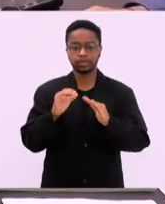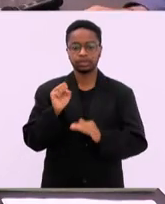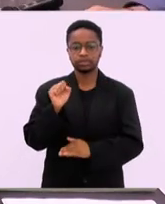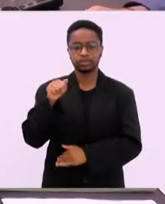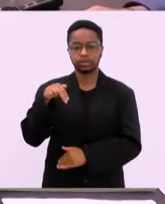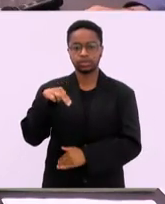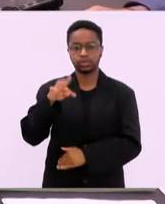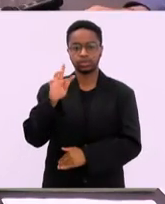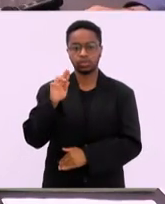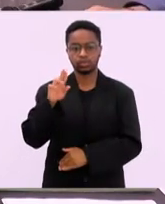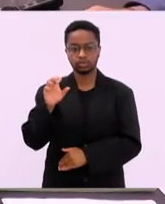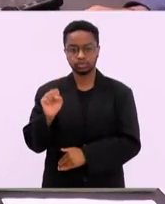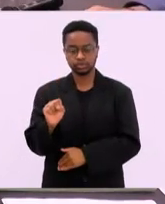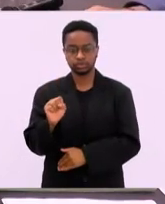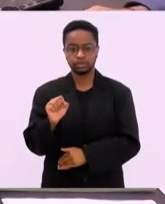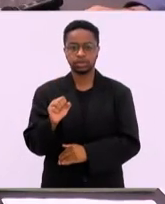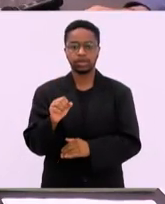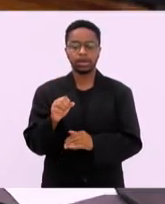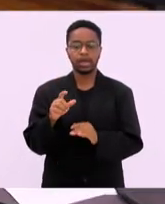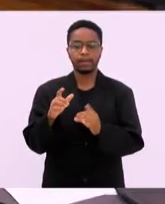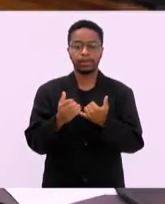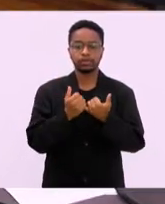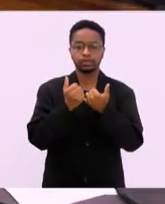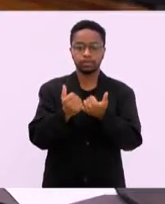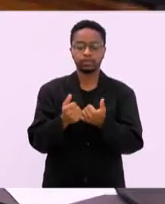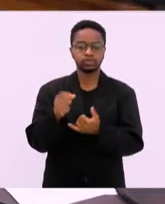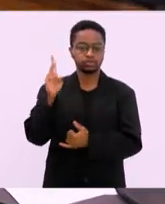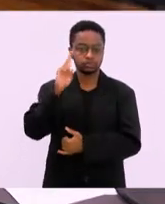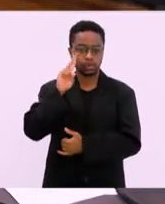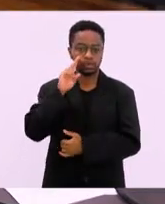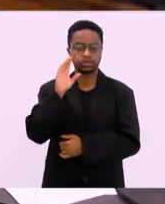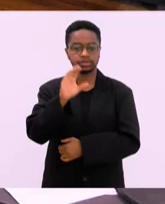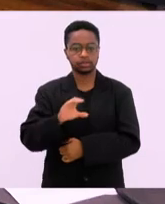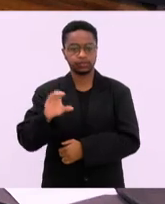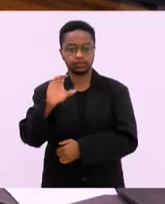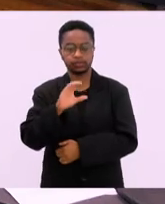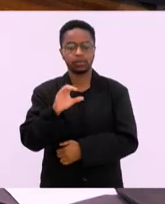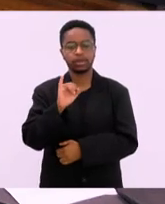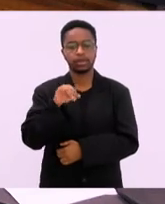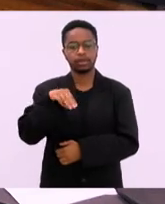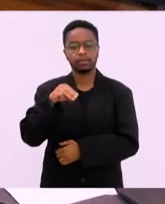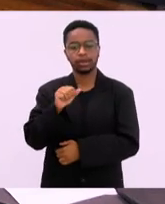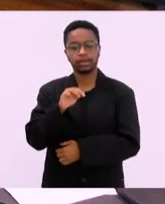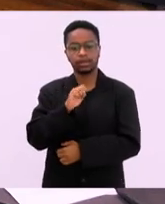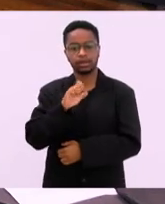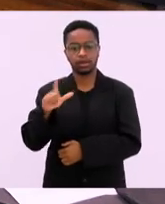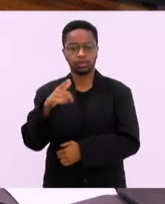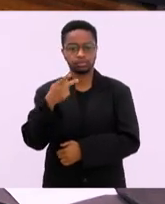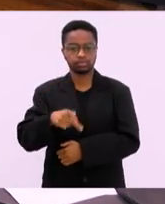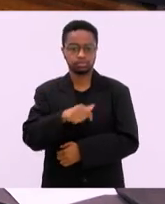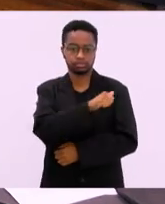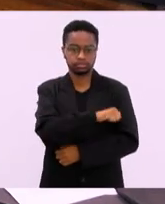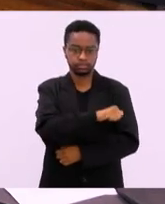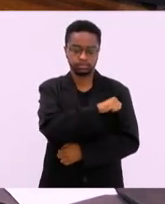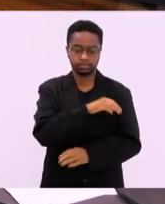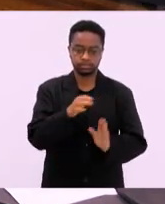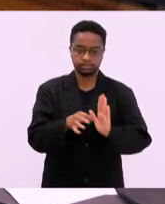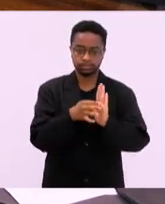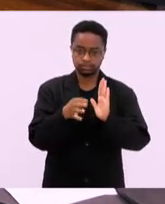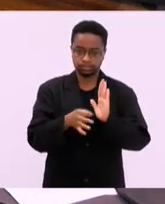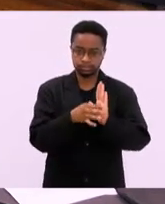patrimônio histórico, científico e cultural de natureza imaterial do Estado do Rio de Janeiro.